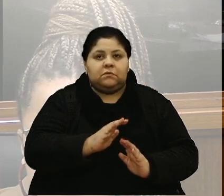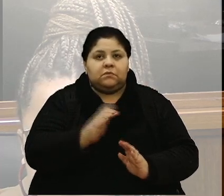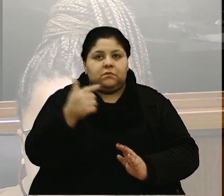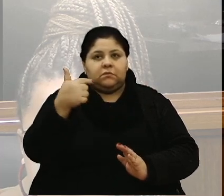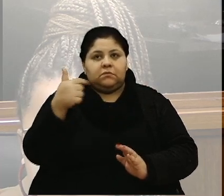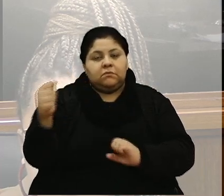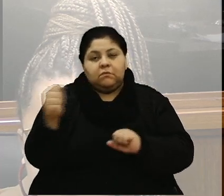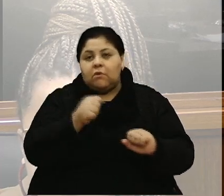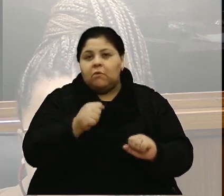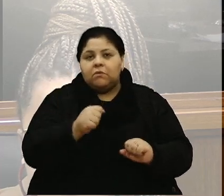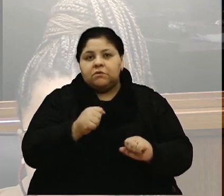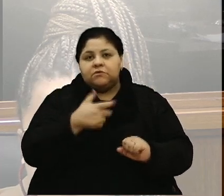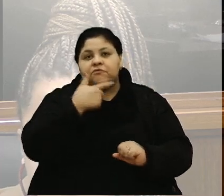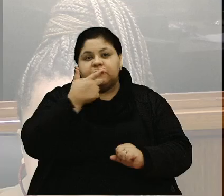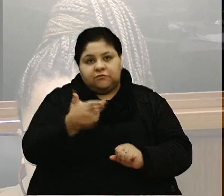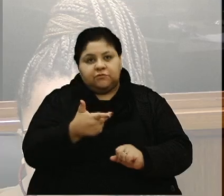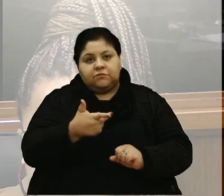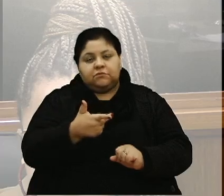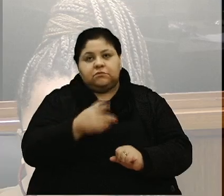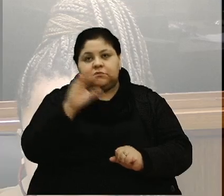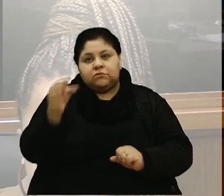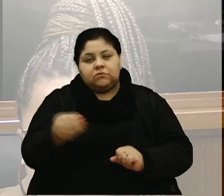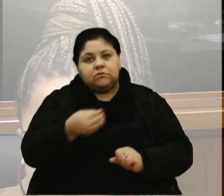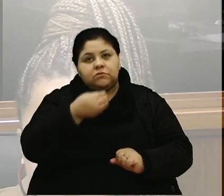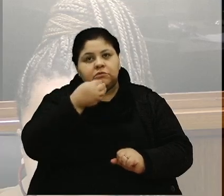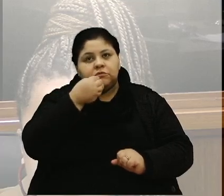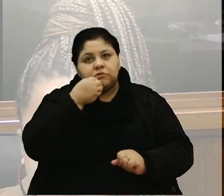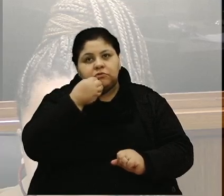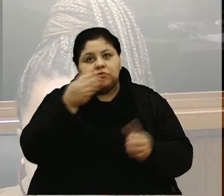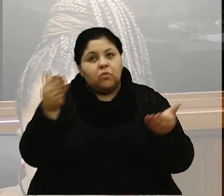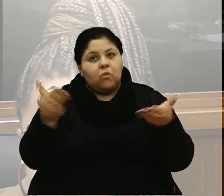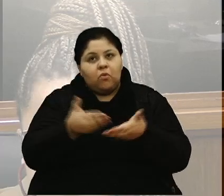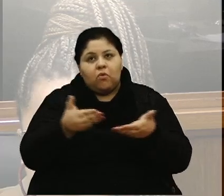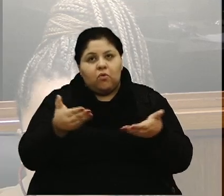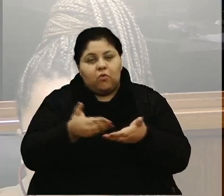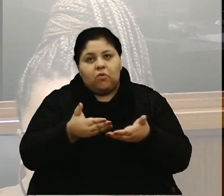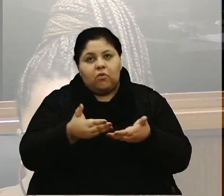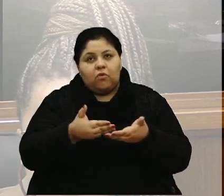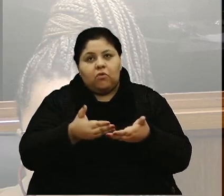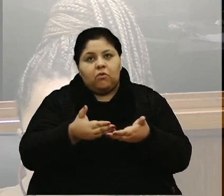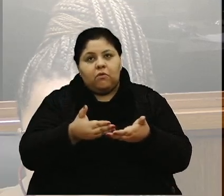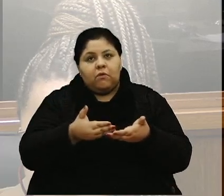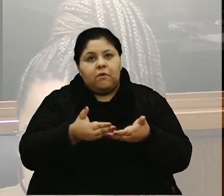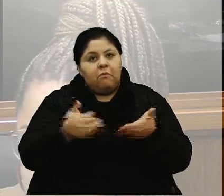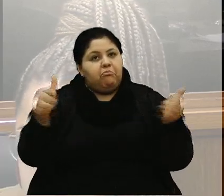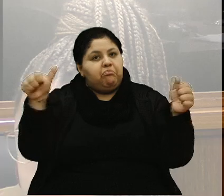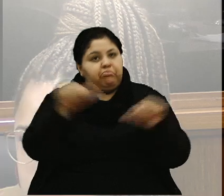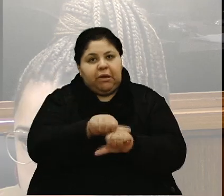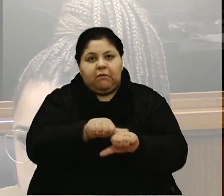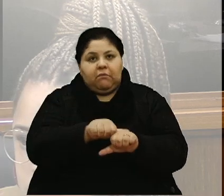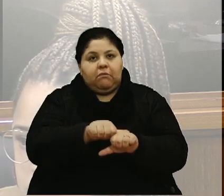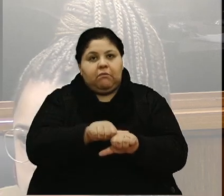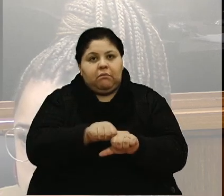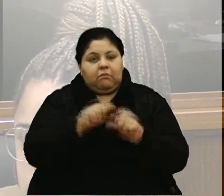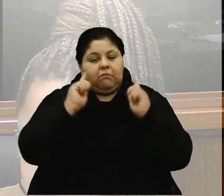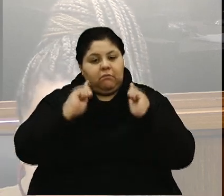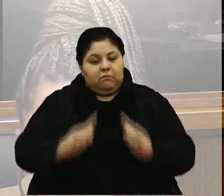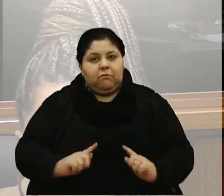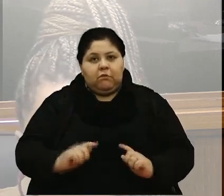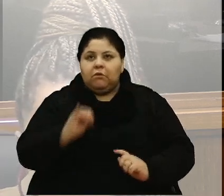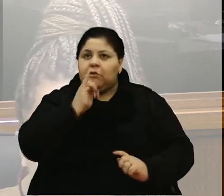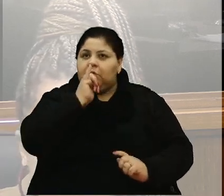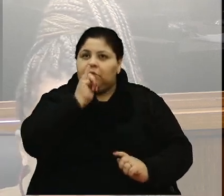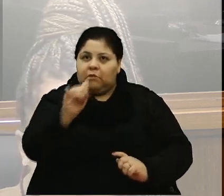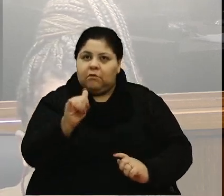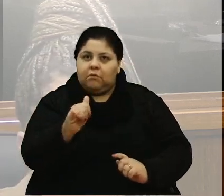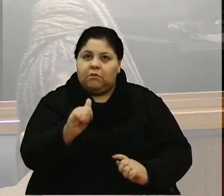Nós poderíamos discutir isso. Agora, certamente, o atual desponta entre os piores. No que se refere à gestão. Eu não estou falando de